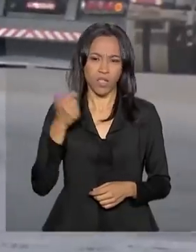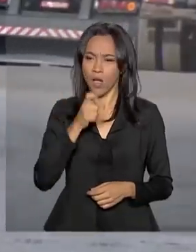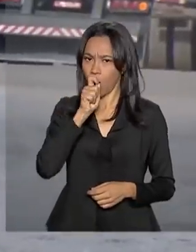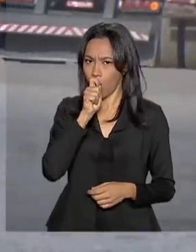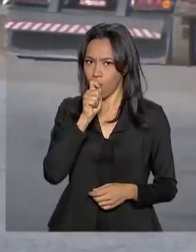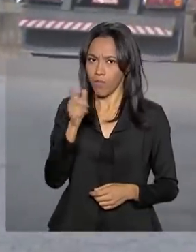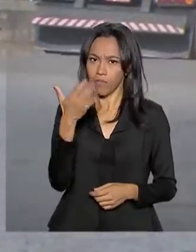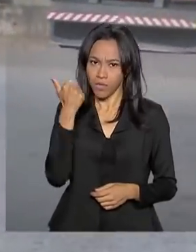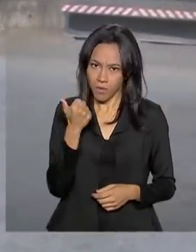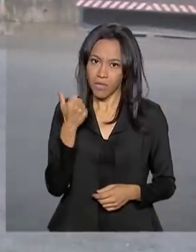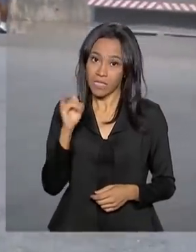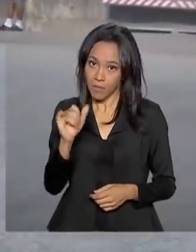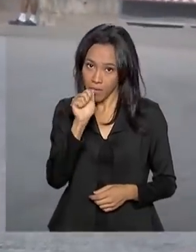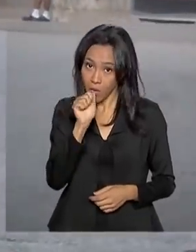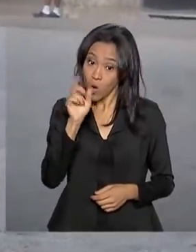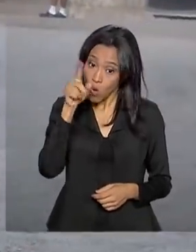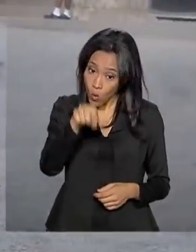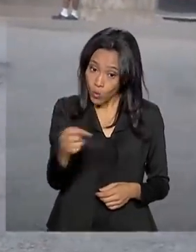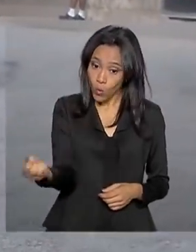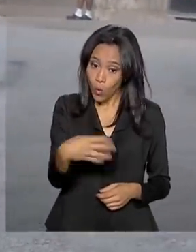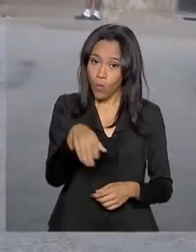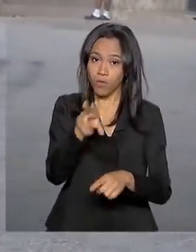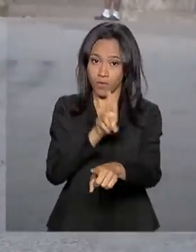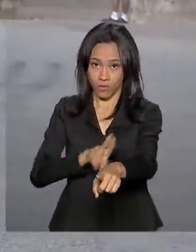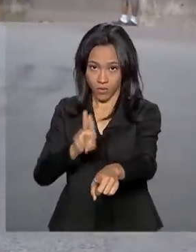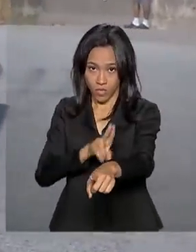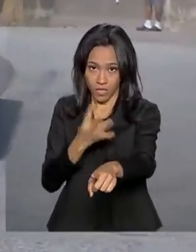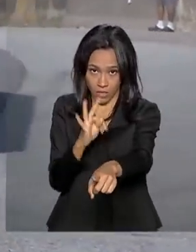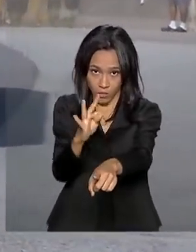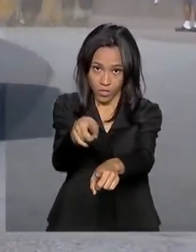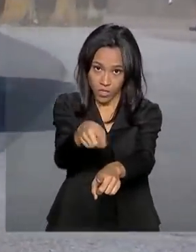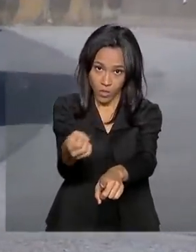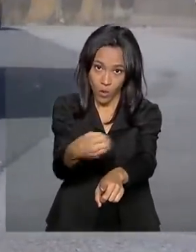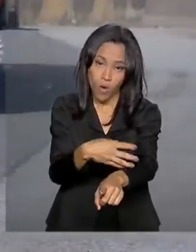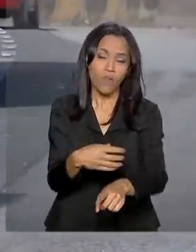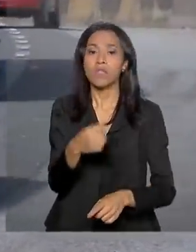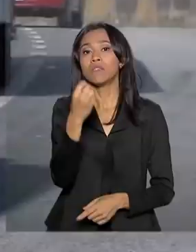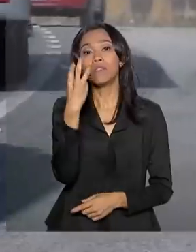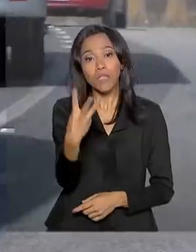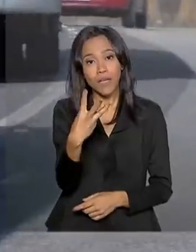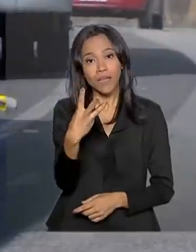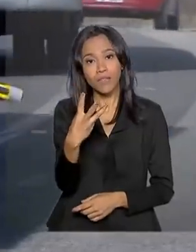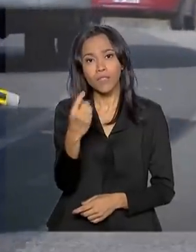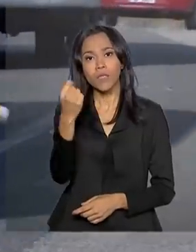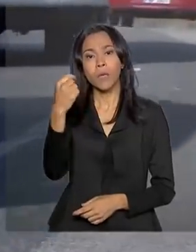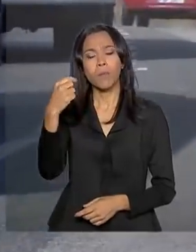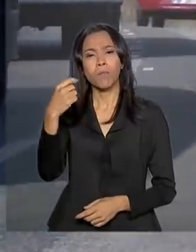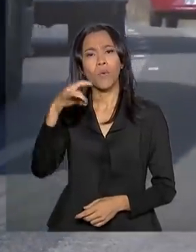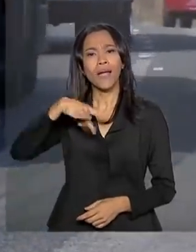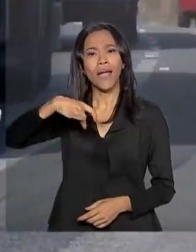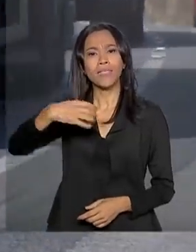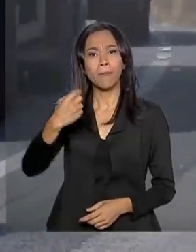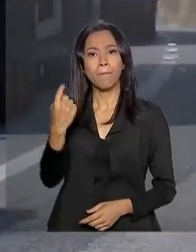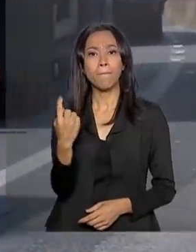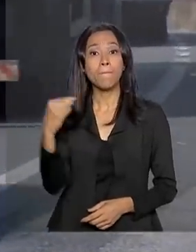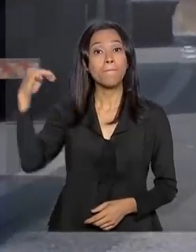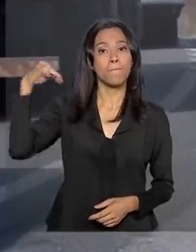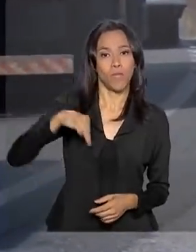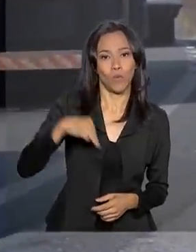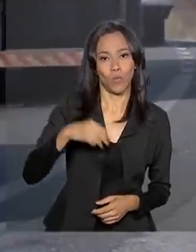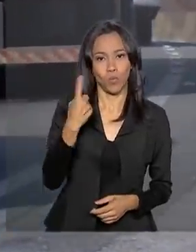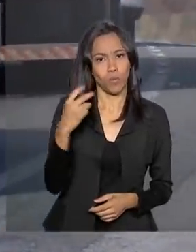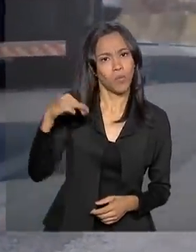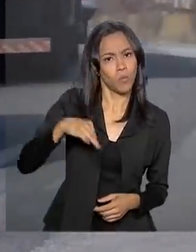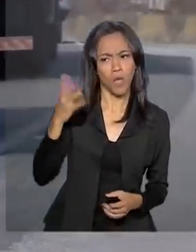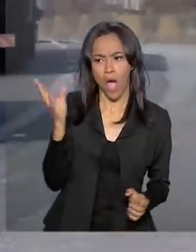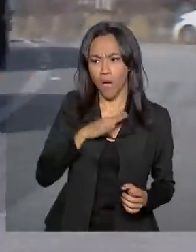cada motorista. Já com este novo equipamento, é possível fazer 3 abordagens por minuto. E lembrando, Carla, que o